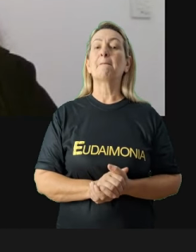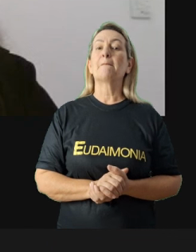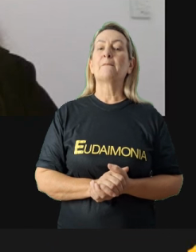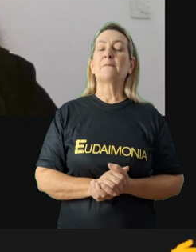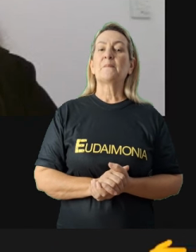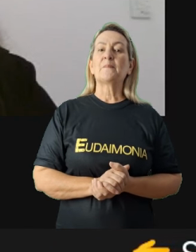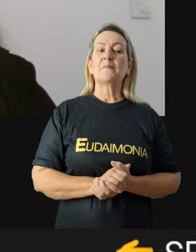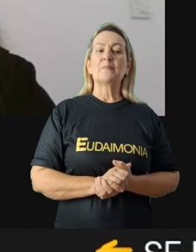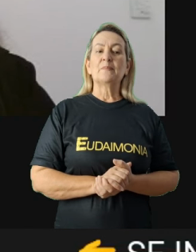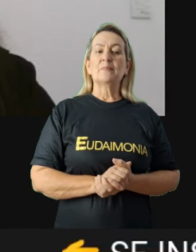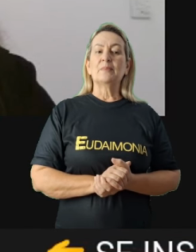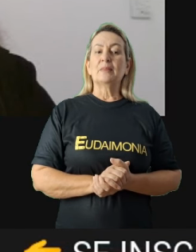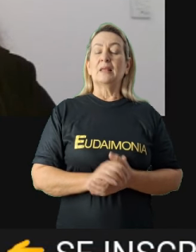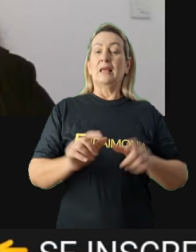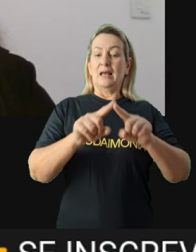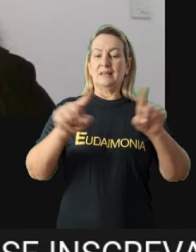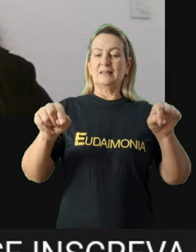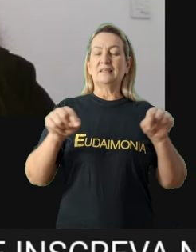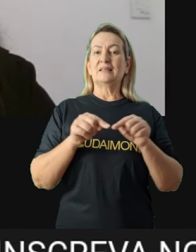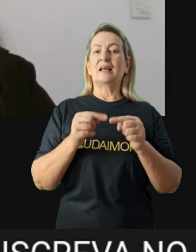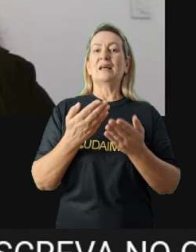pode... Aí a gente traz o ensino,